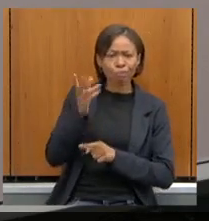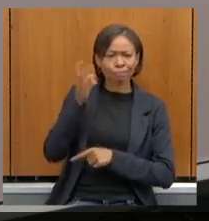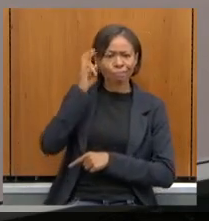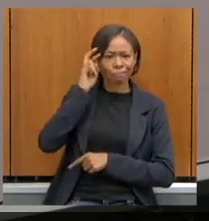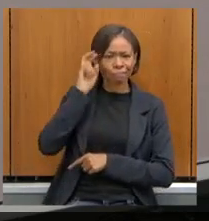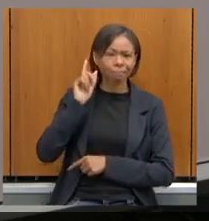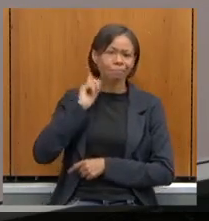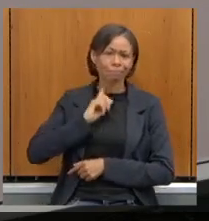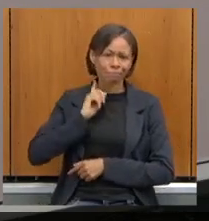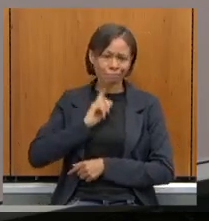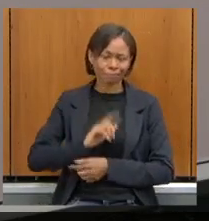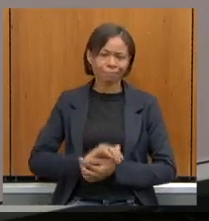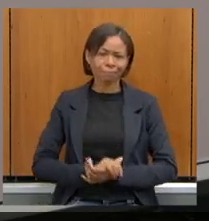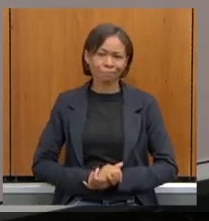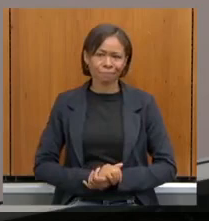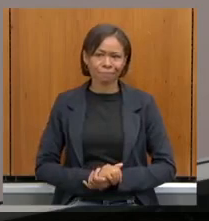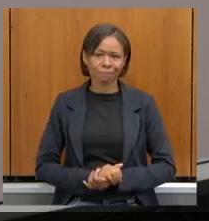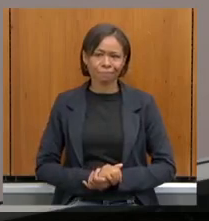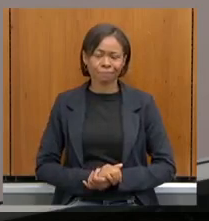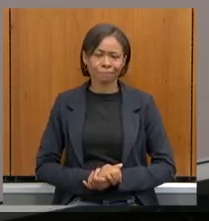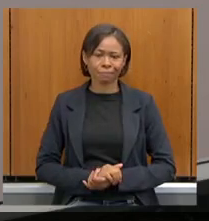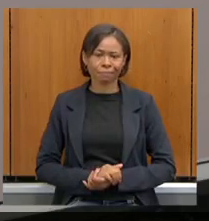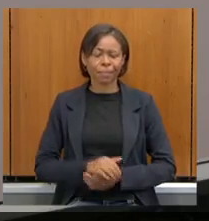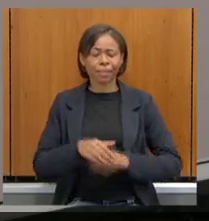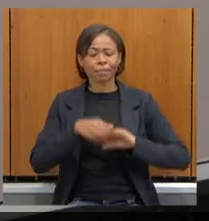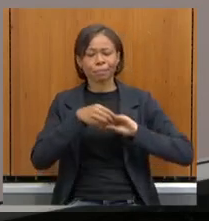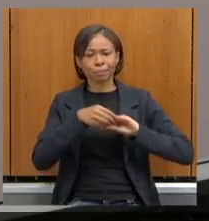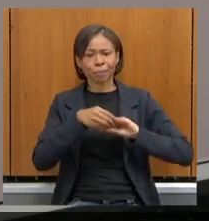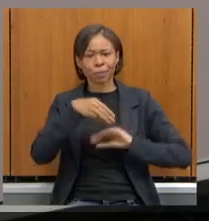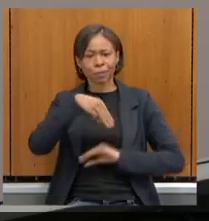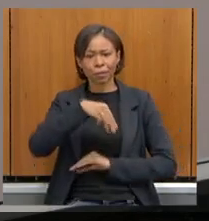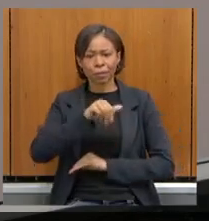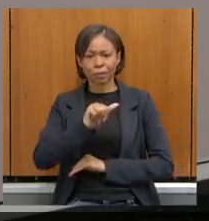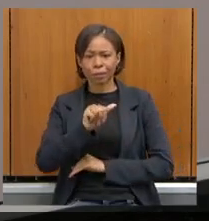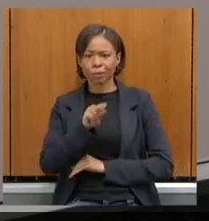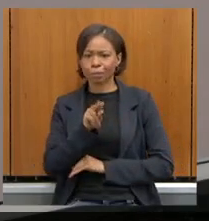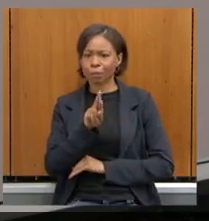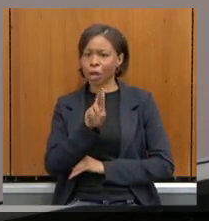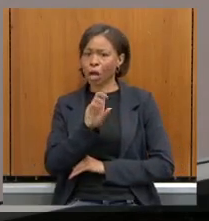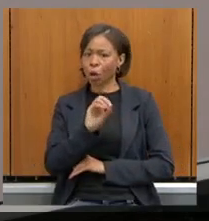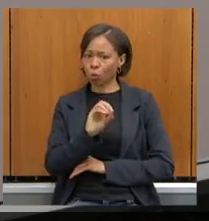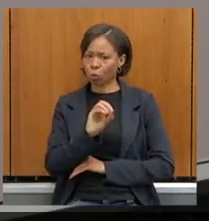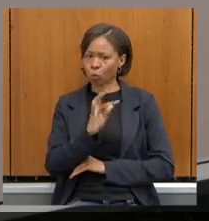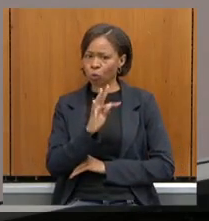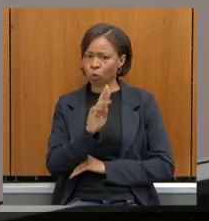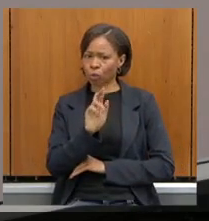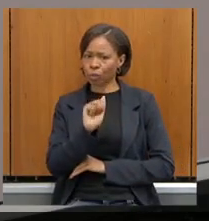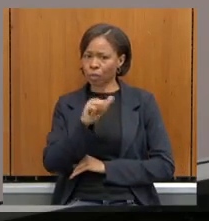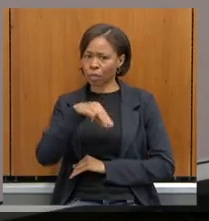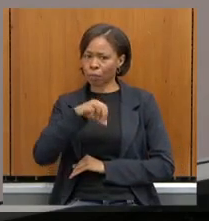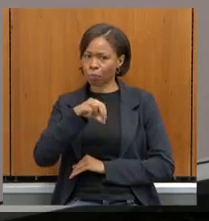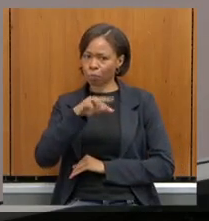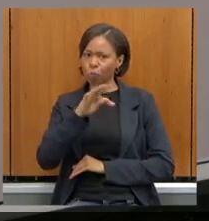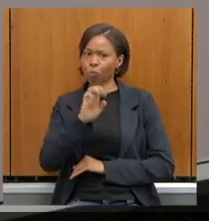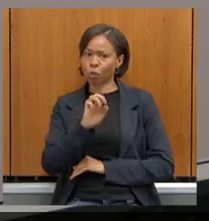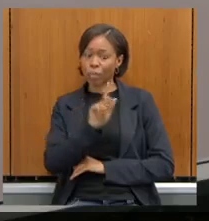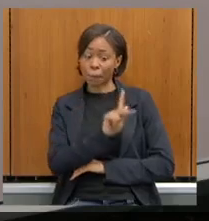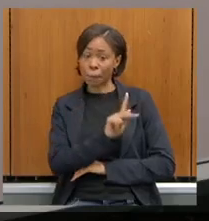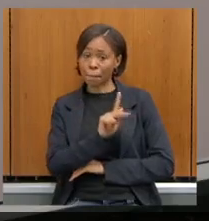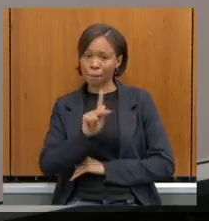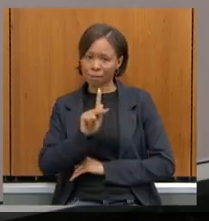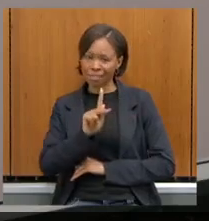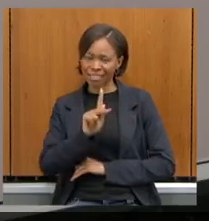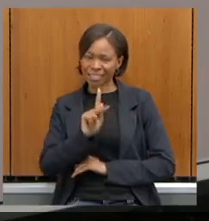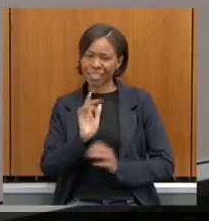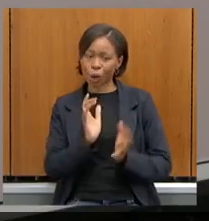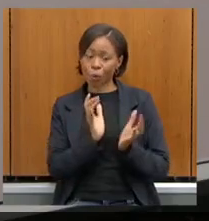Quero saudar, ao Mauro Tramonte, nosso neo-presidente da Comissão